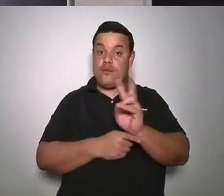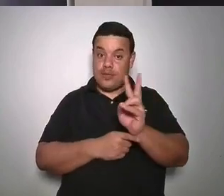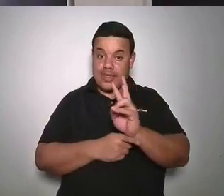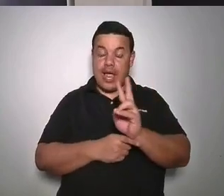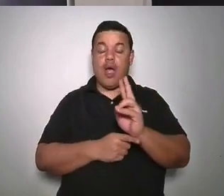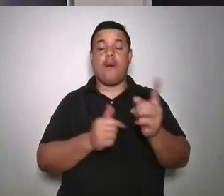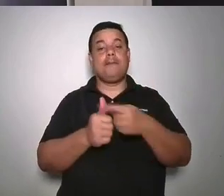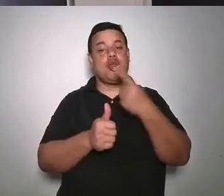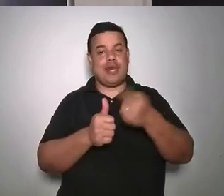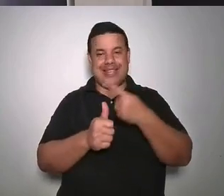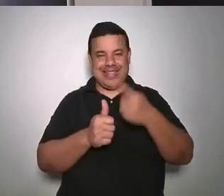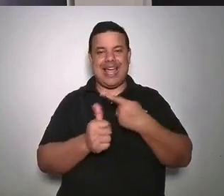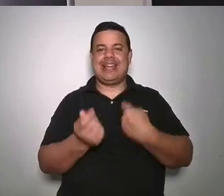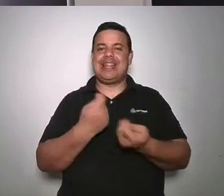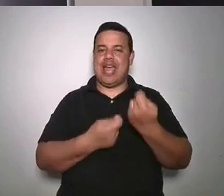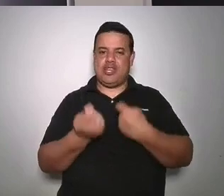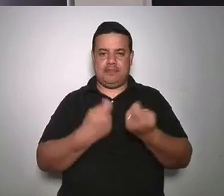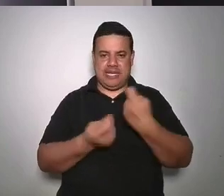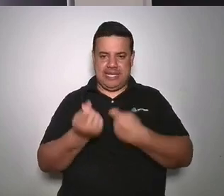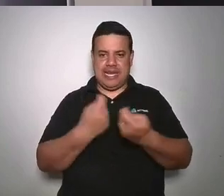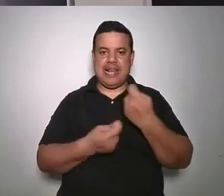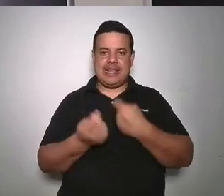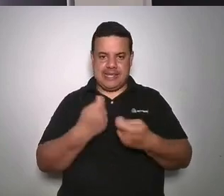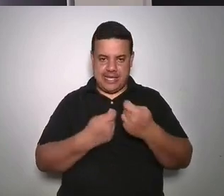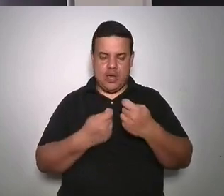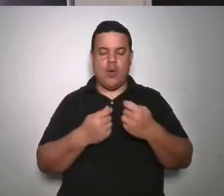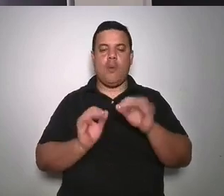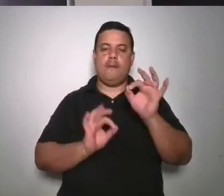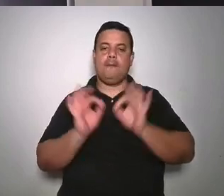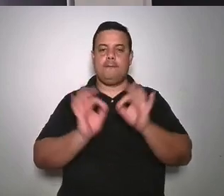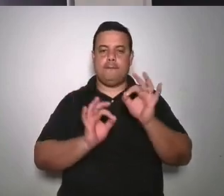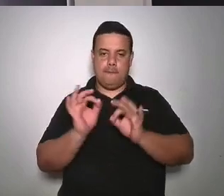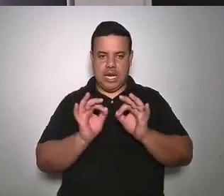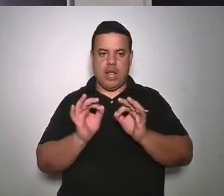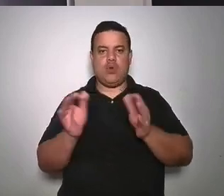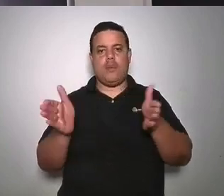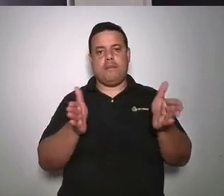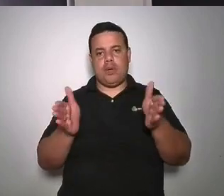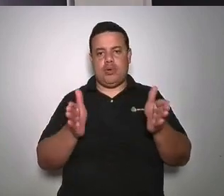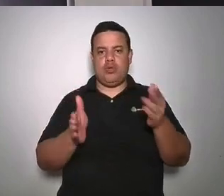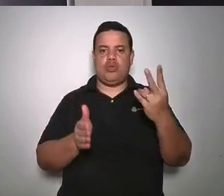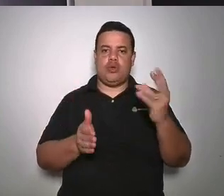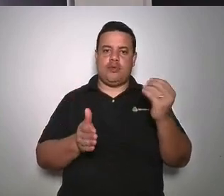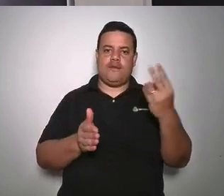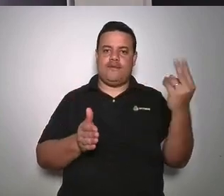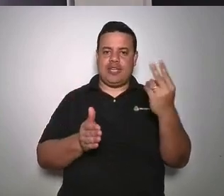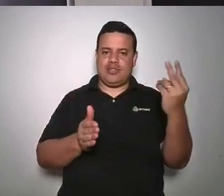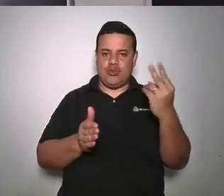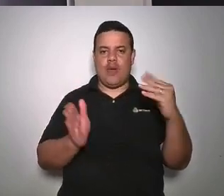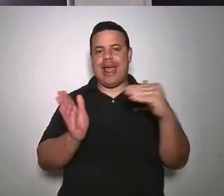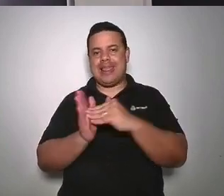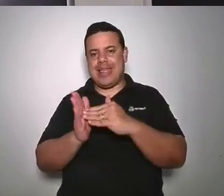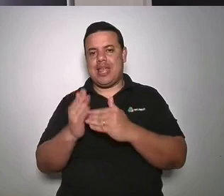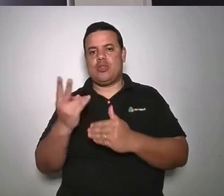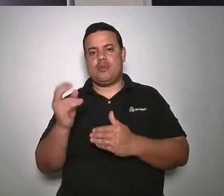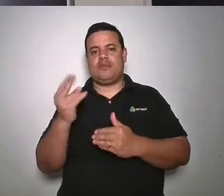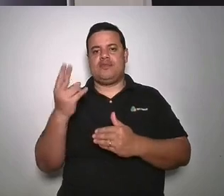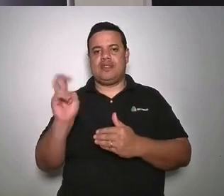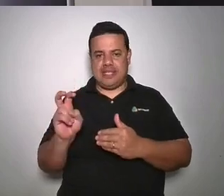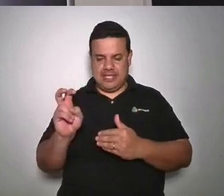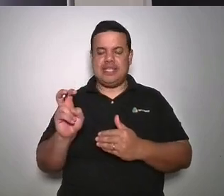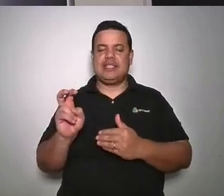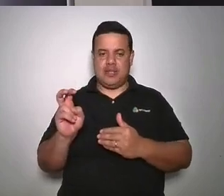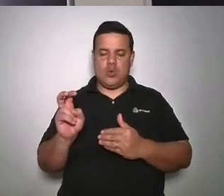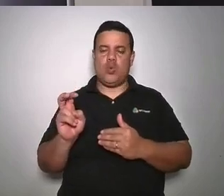administração extraída do plano plurianual, que você previu lá de 2022 para até 2025, parte já